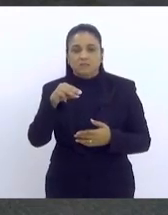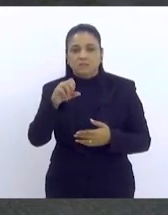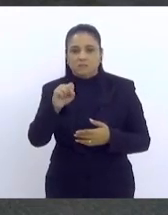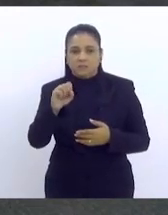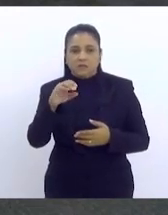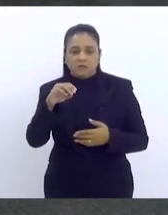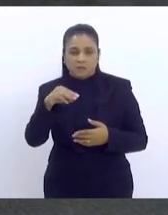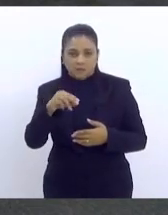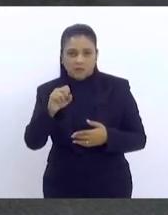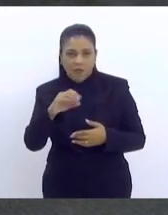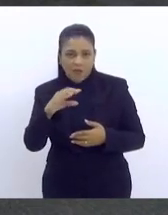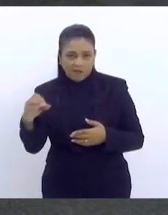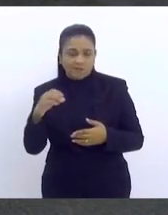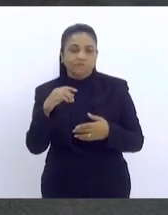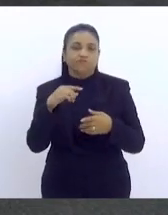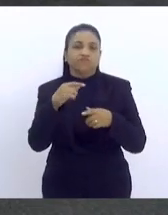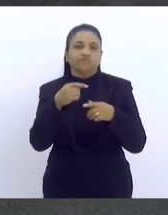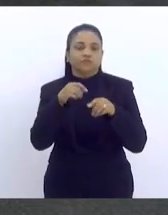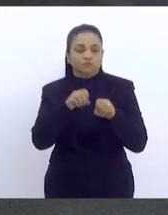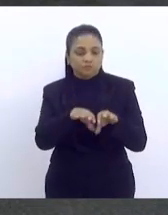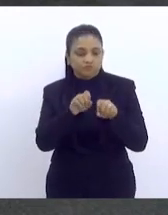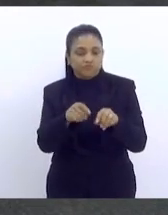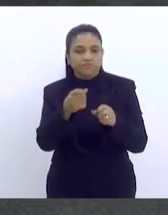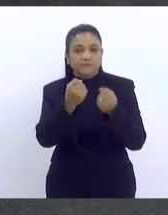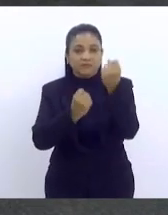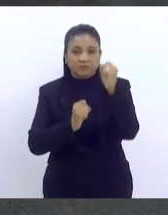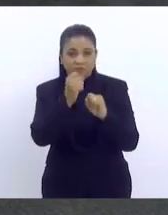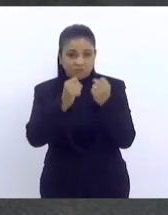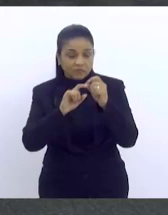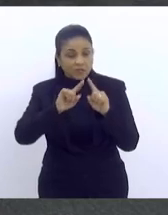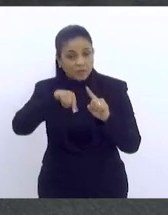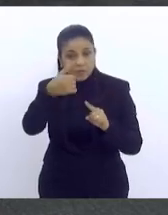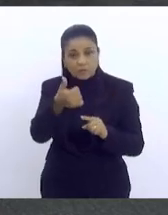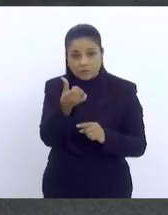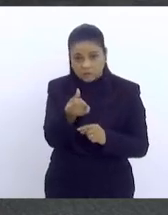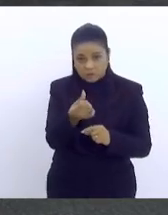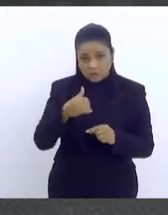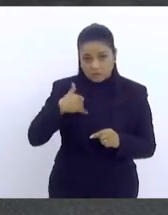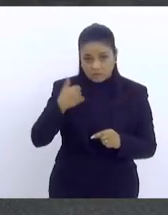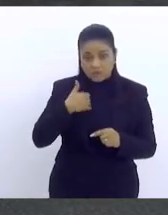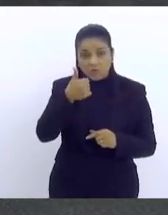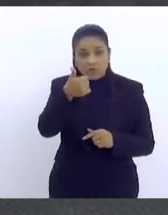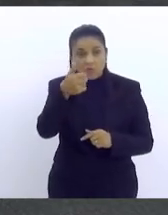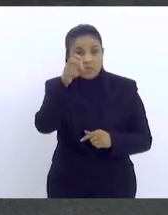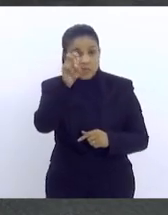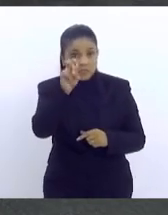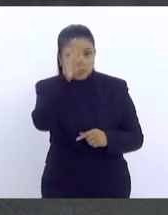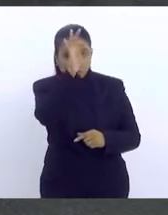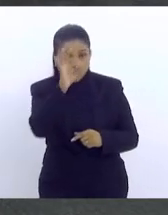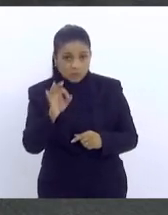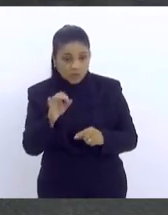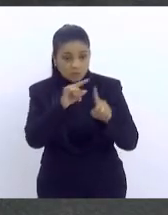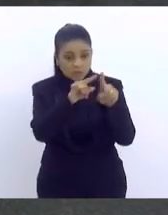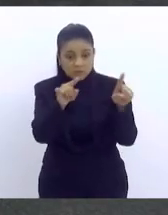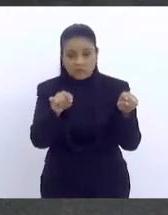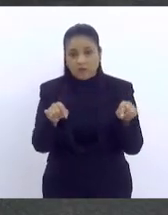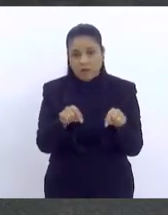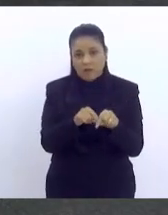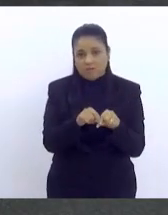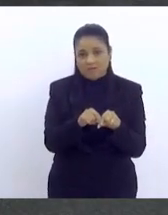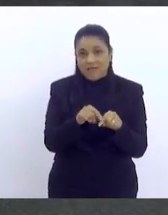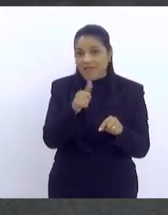Industrial que depois dos 16 anos apenas 15% da população está em salas de aula